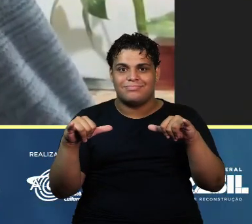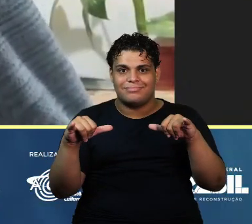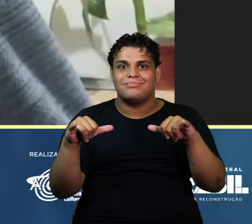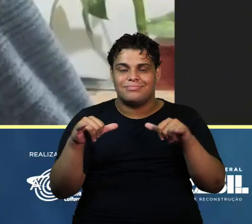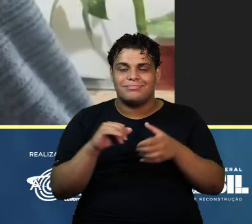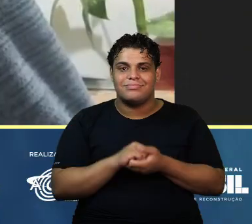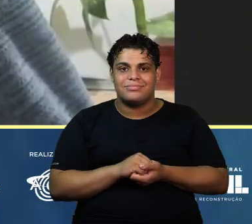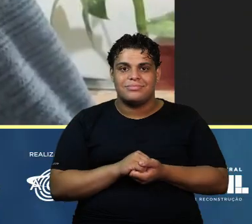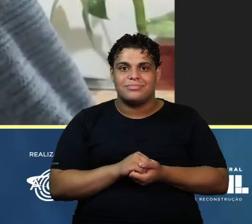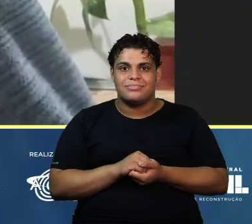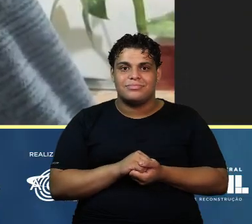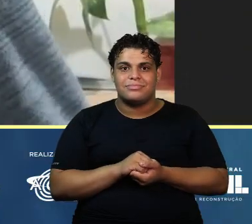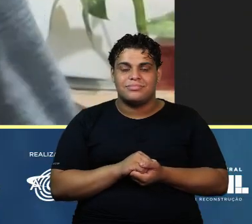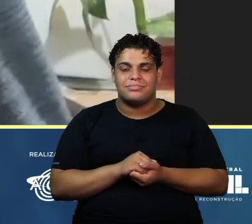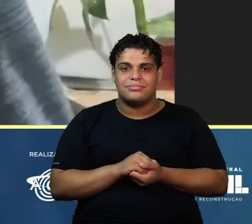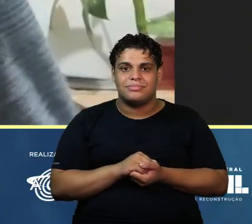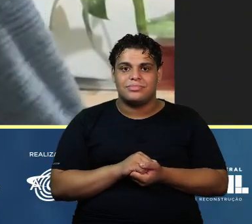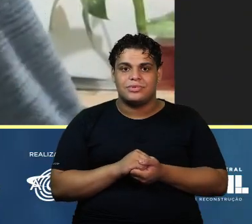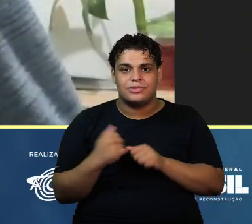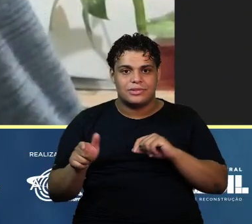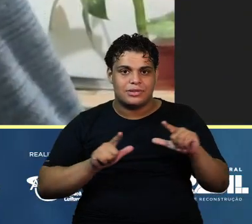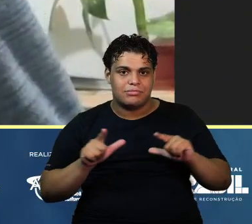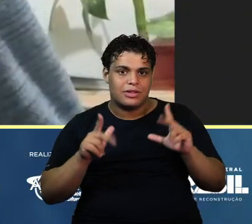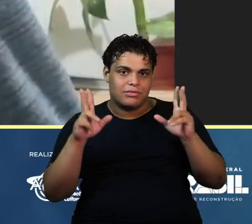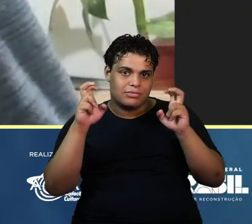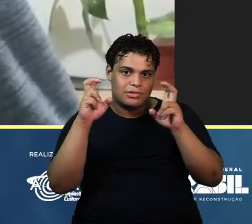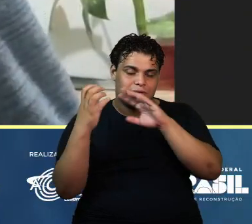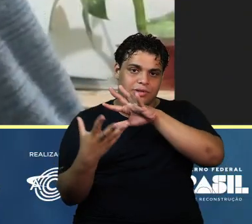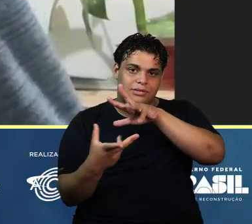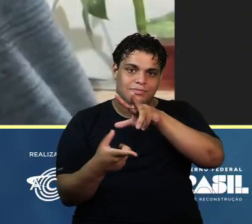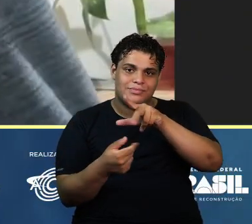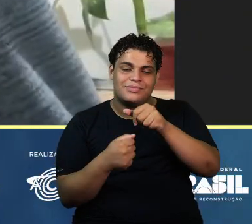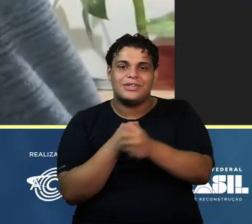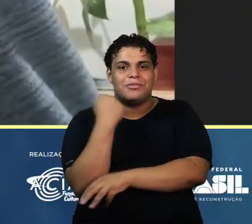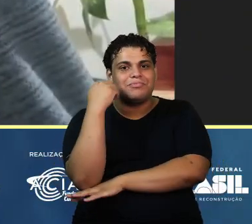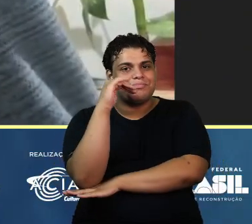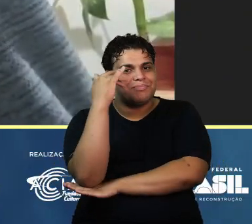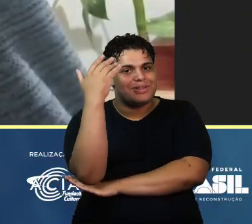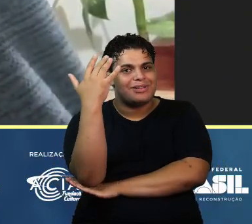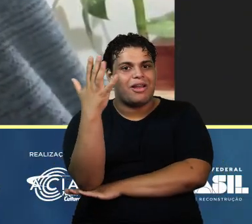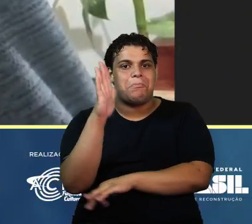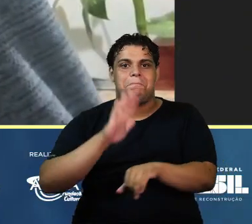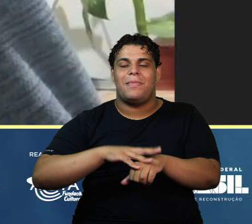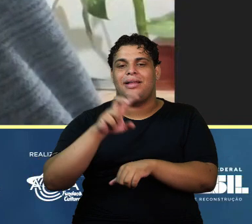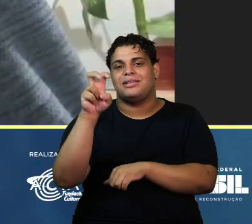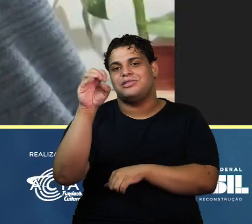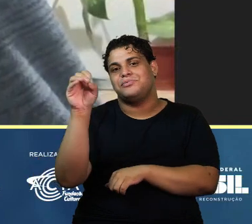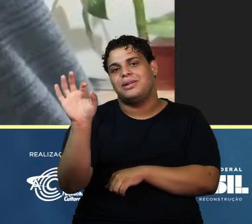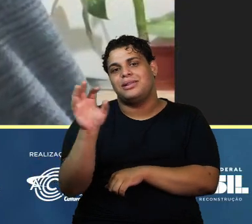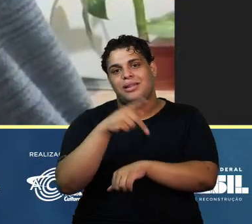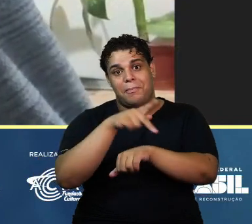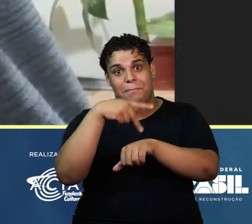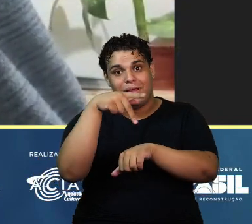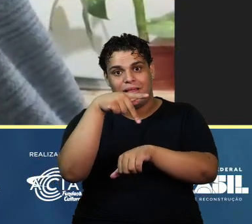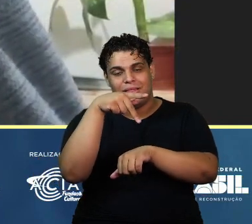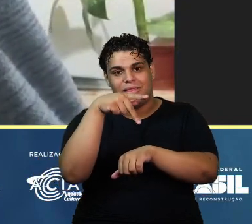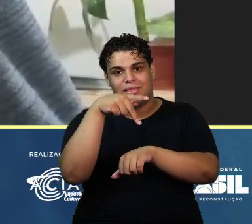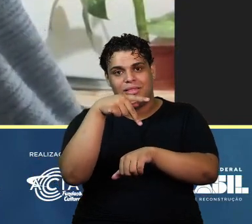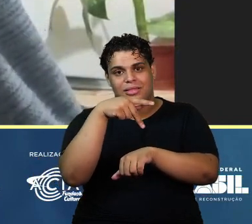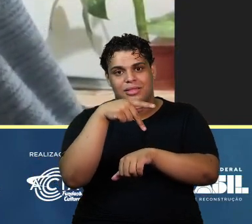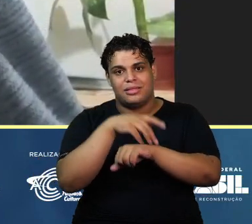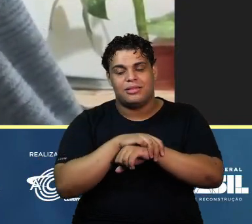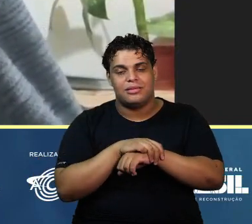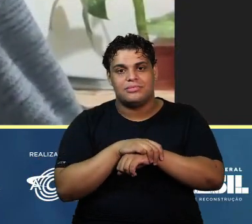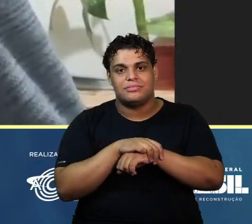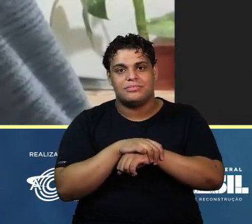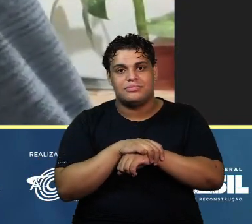ONG internacional que trabalha com o tema ambiental. Que a gente está em mais de 50 países, né? Trabalhando com vários